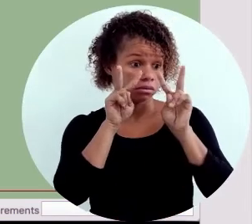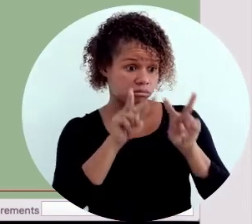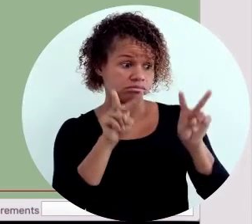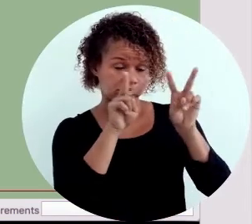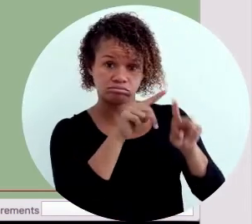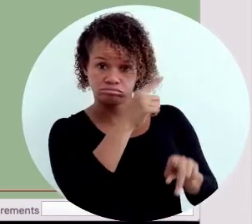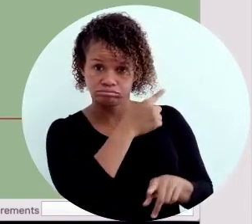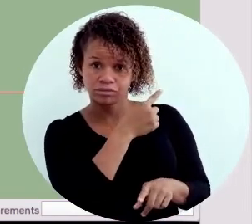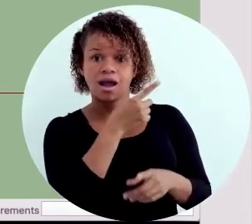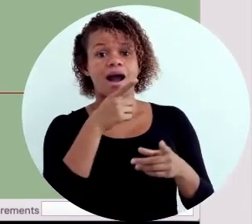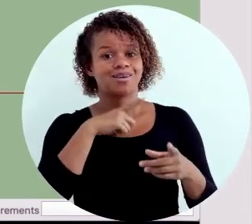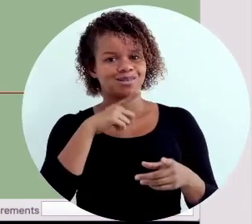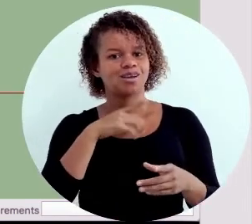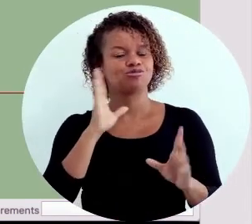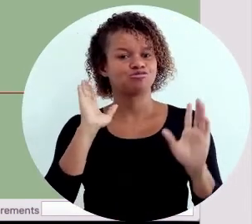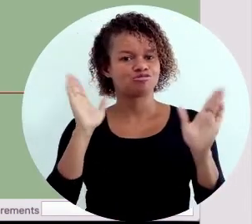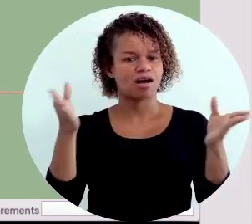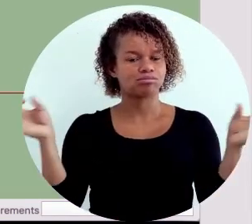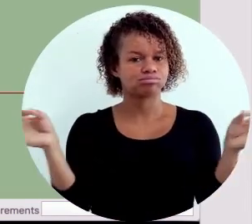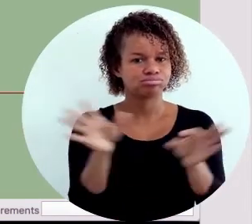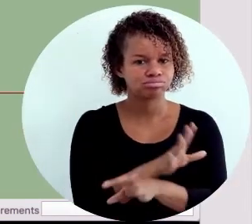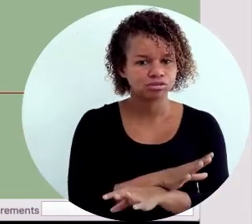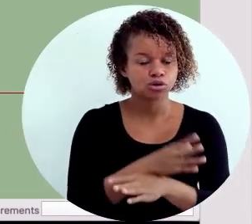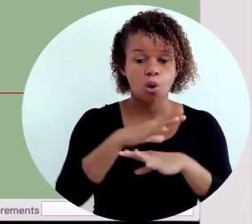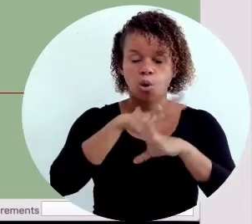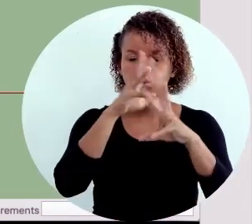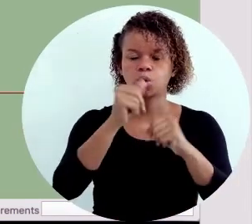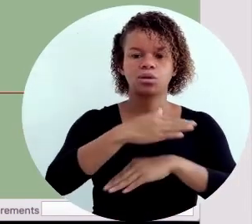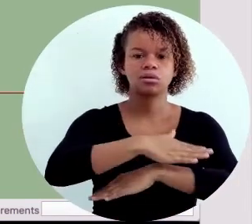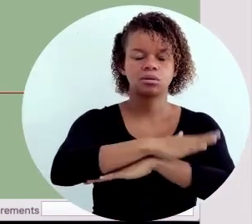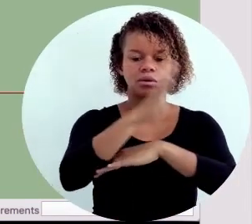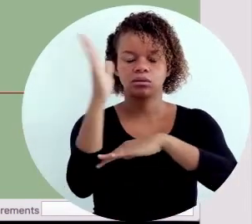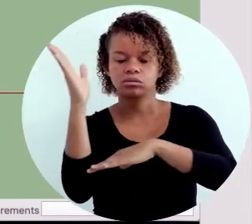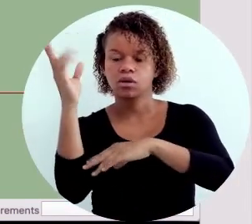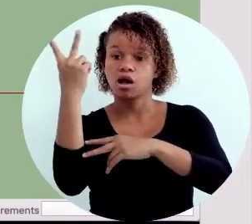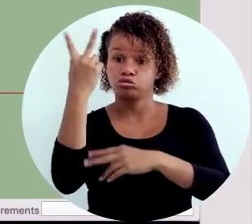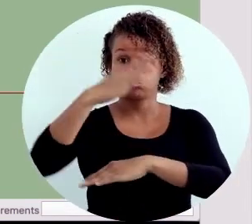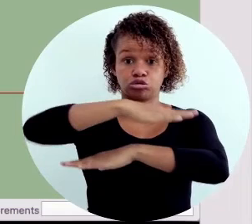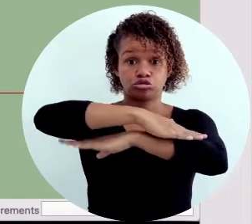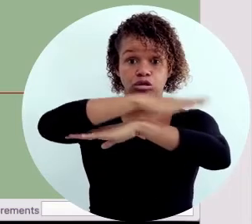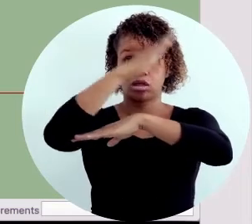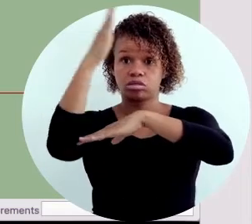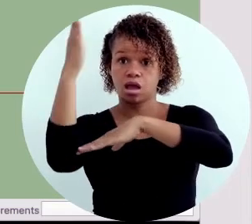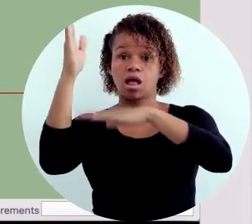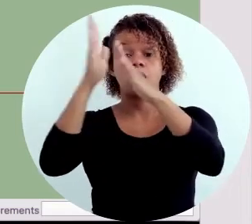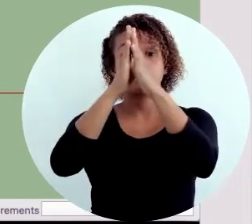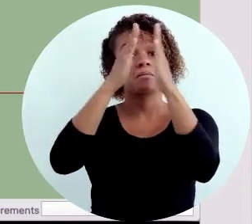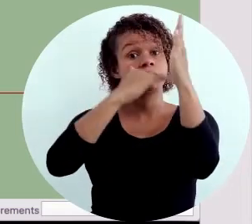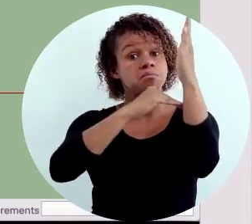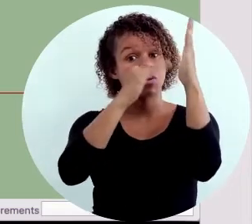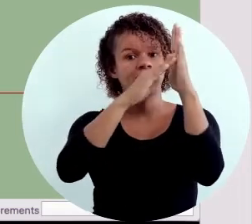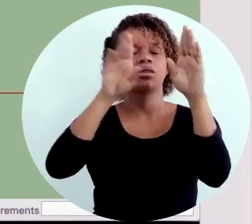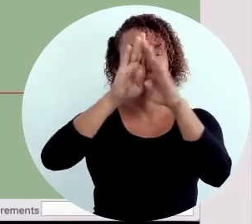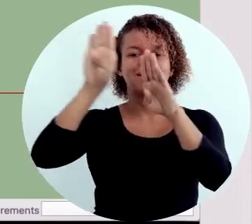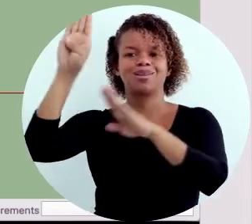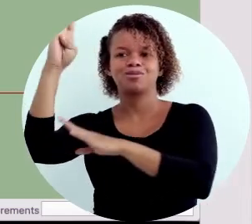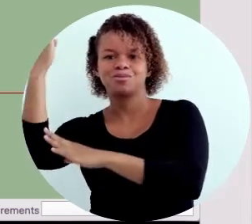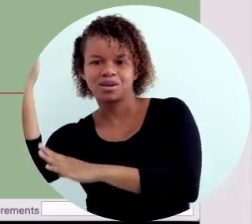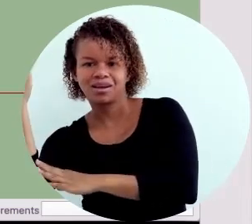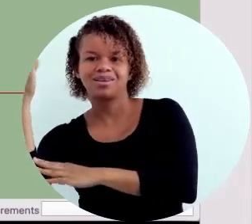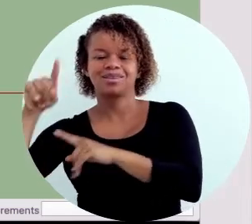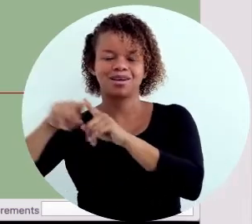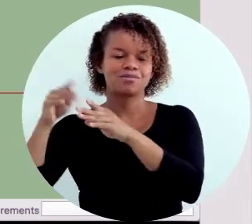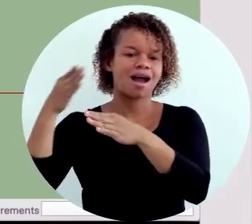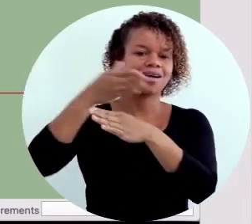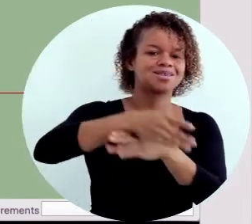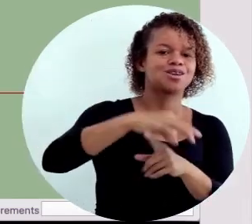Como vocês podem ver, agora nós temos definido todas as aberturas, as duas janelas, a porta do banheiro e a